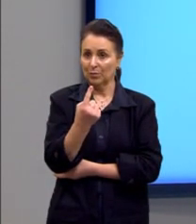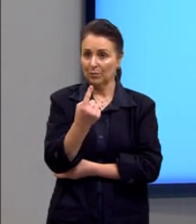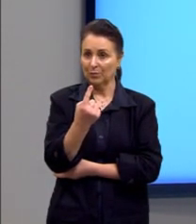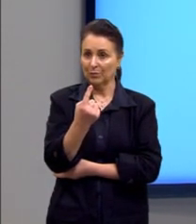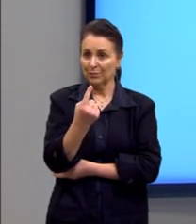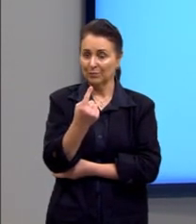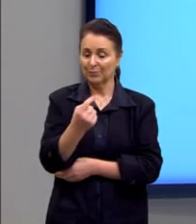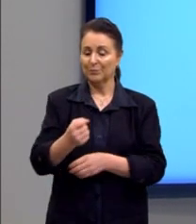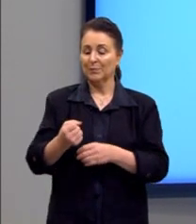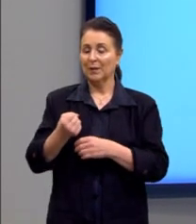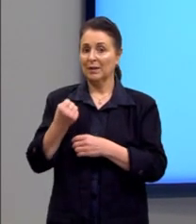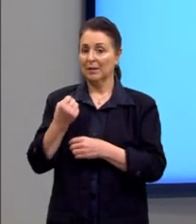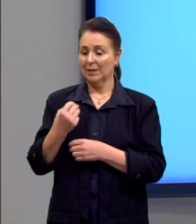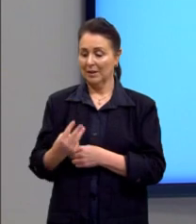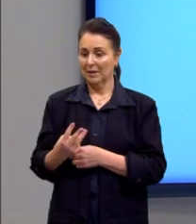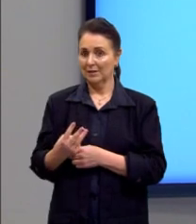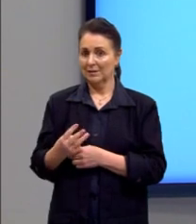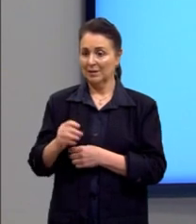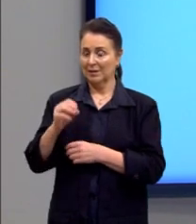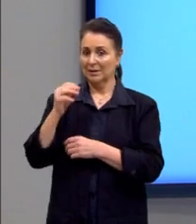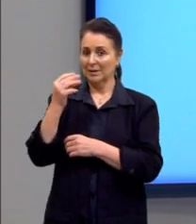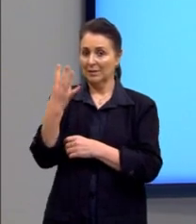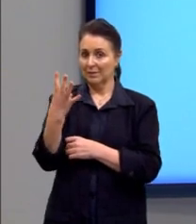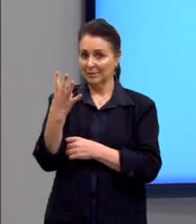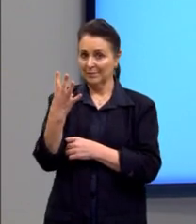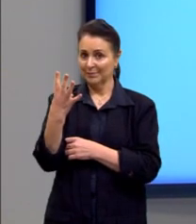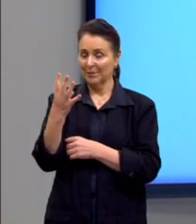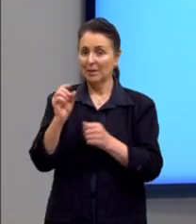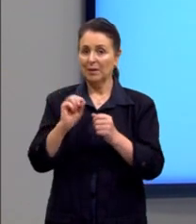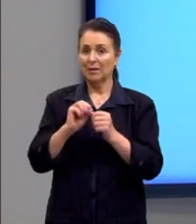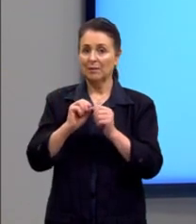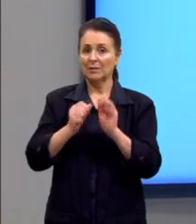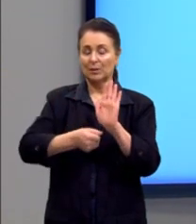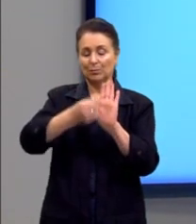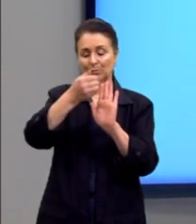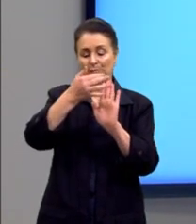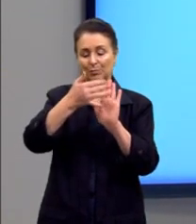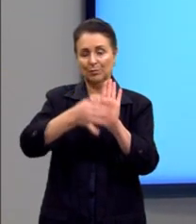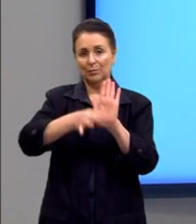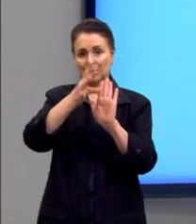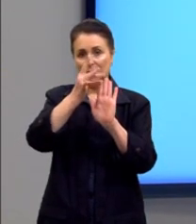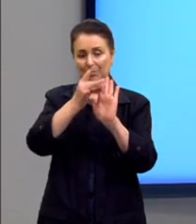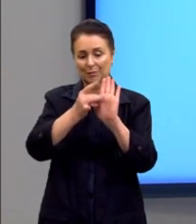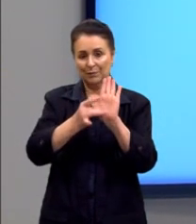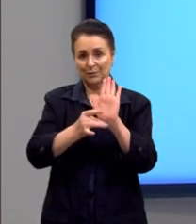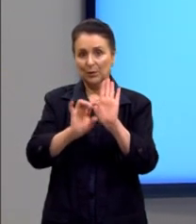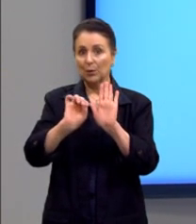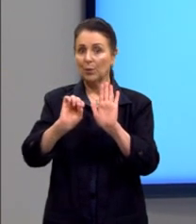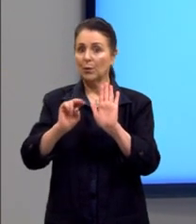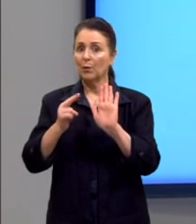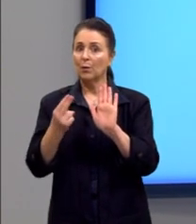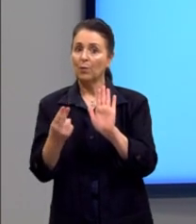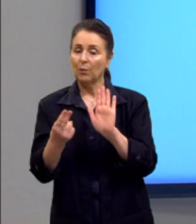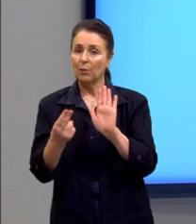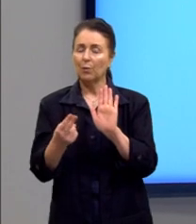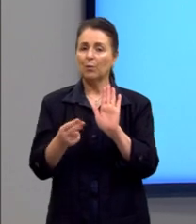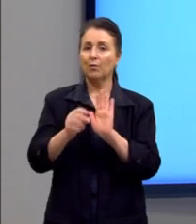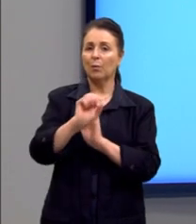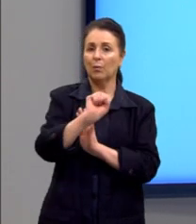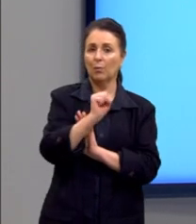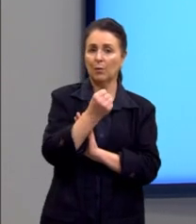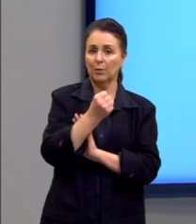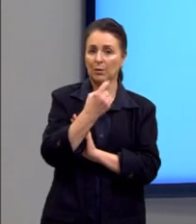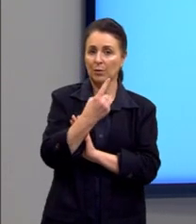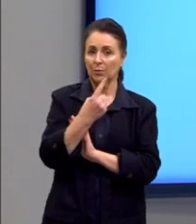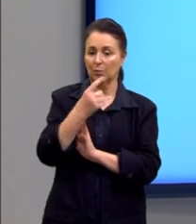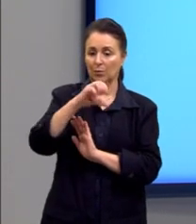escrever como 3 elevado a 4 fazendo decomposição ou até 81.009